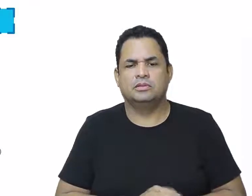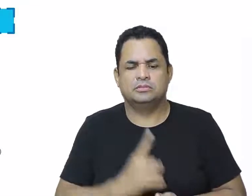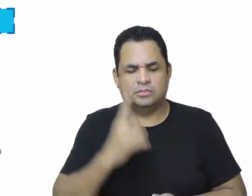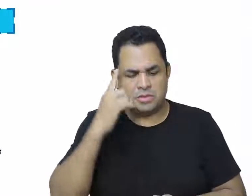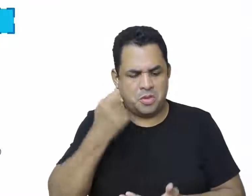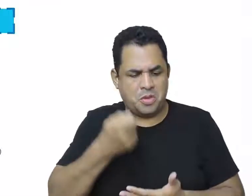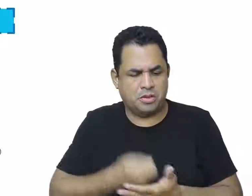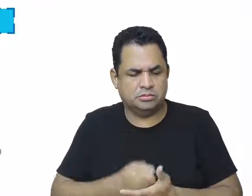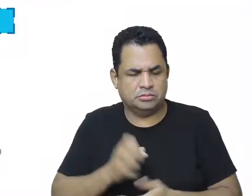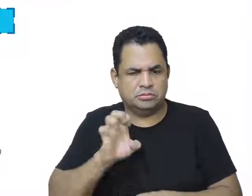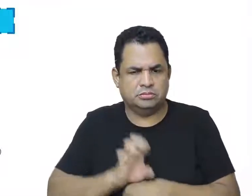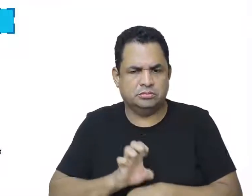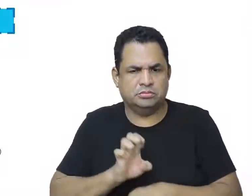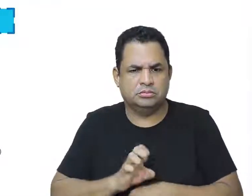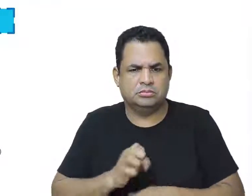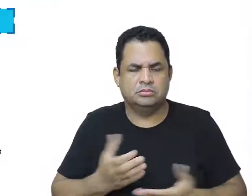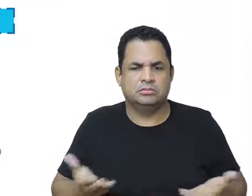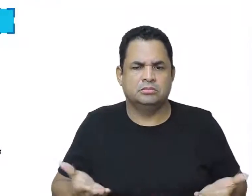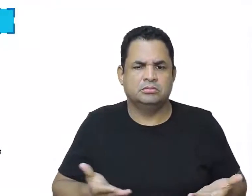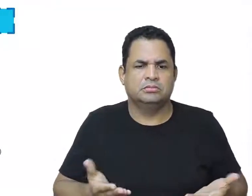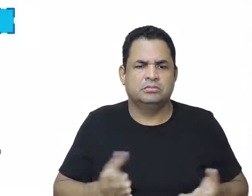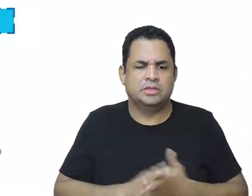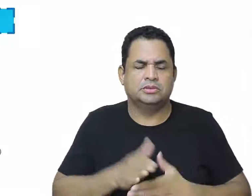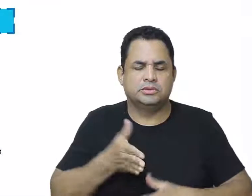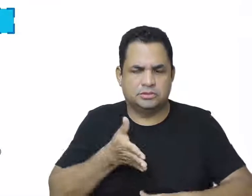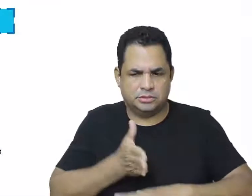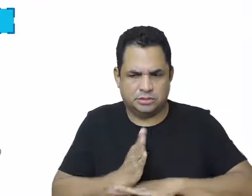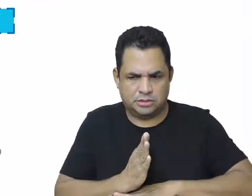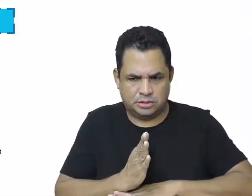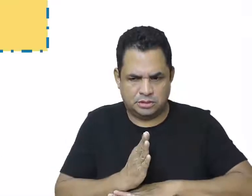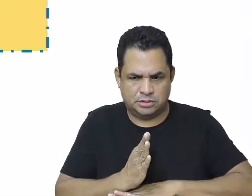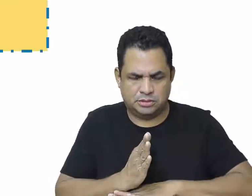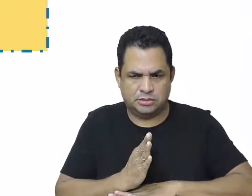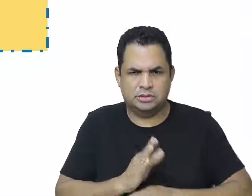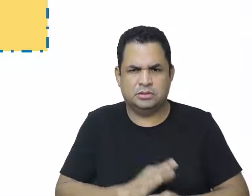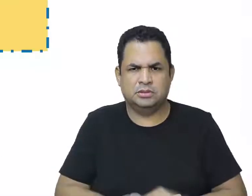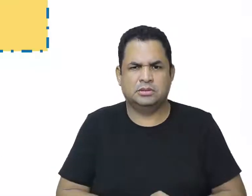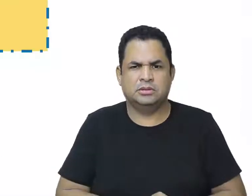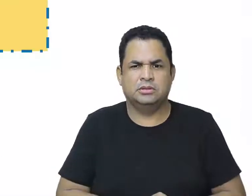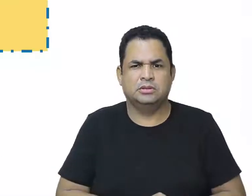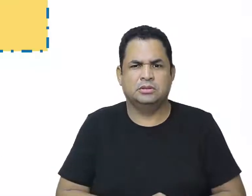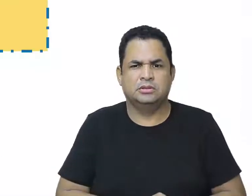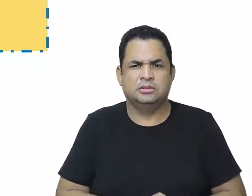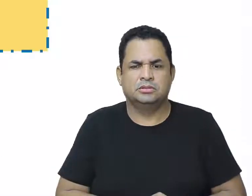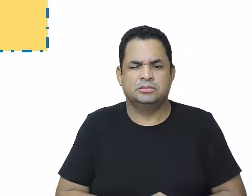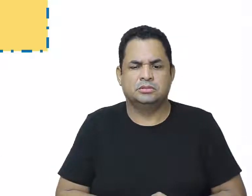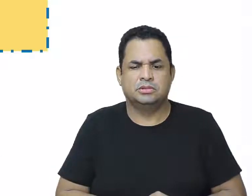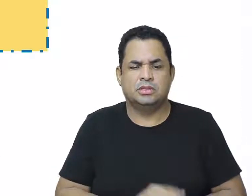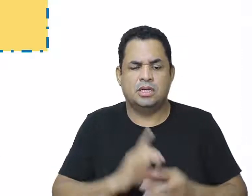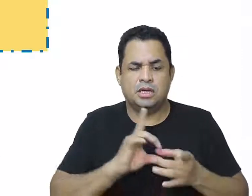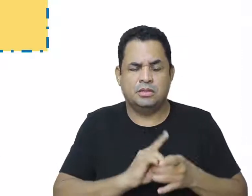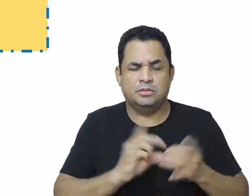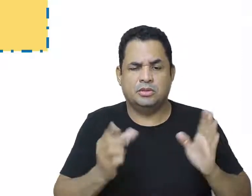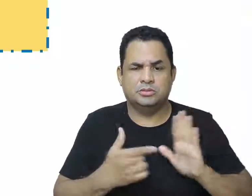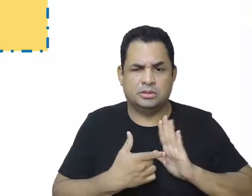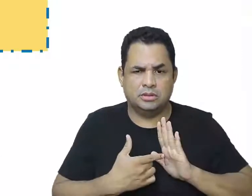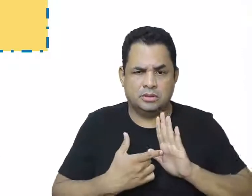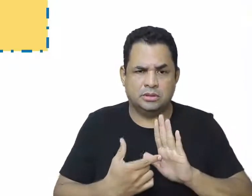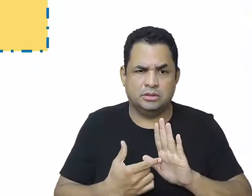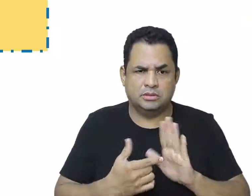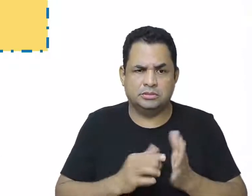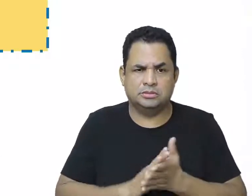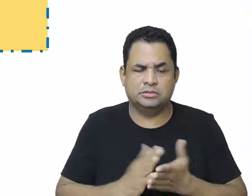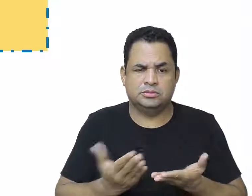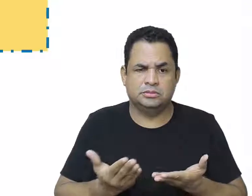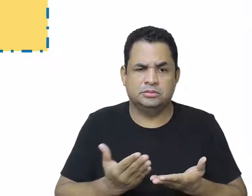decisões sobre o Estado que fosse de uma maneira direta. E a democracia representativa já seria